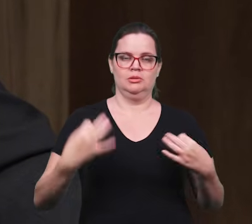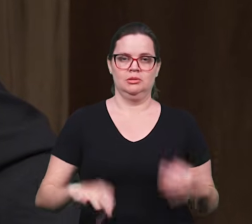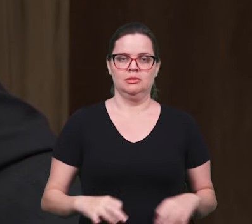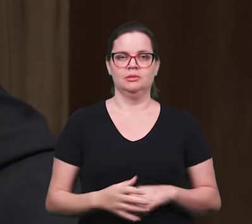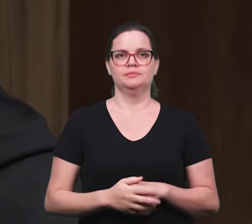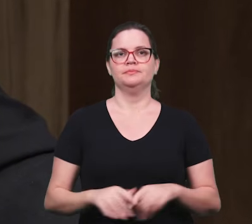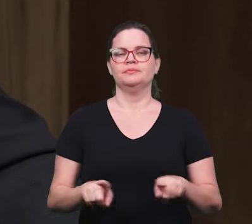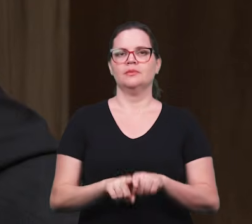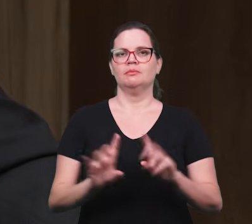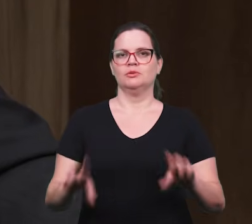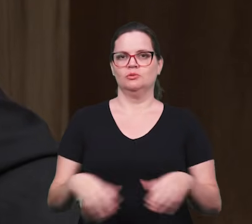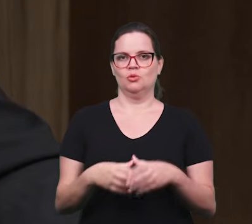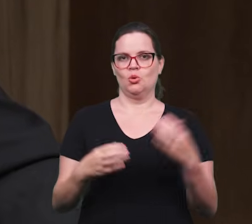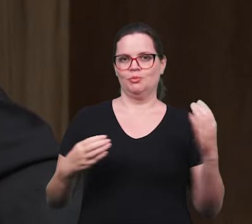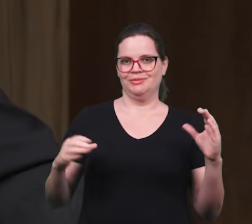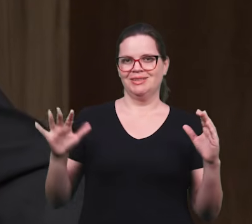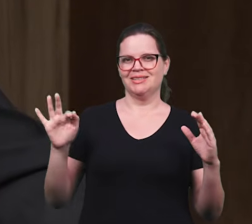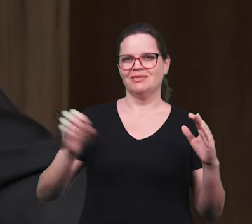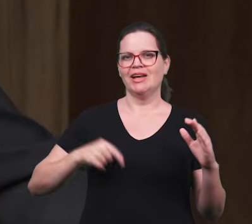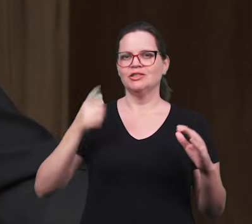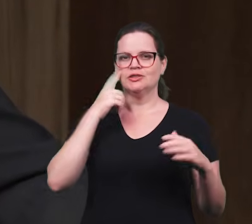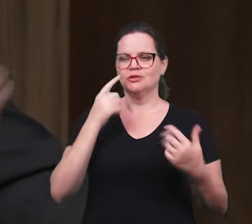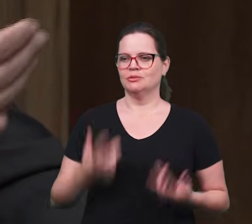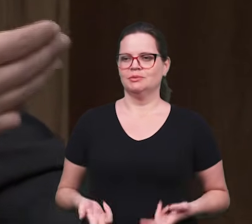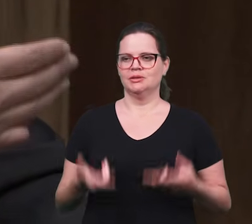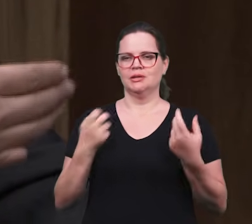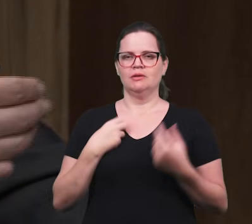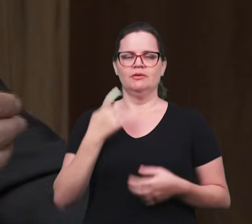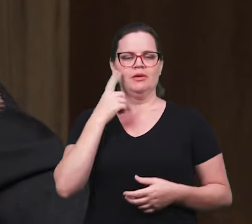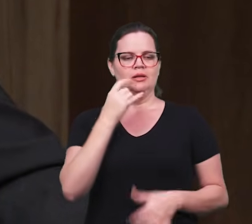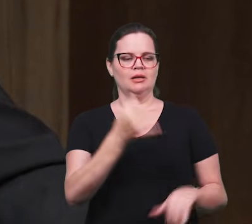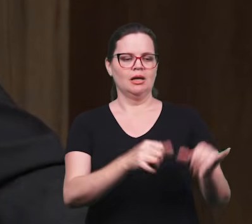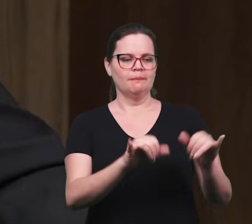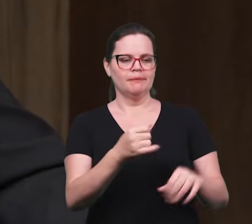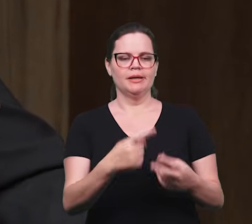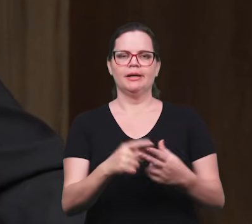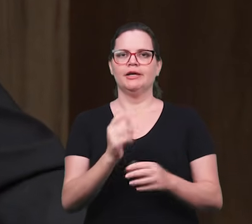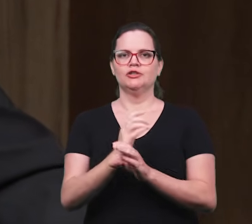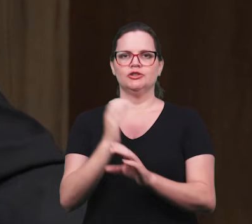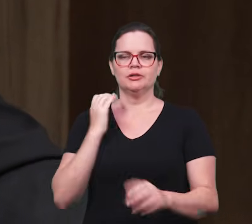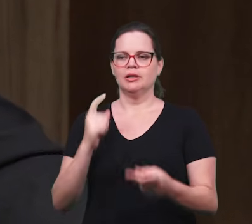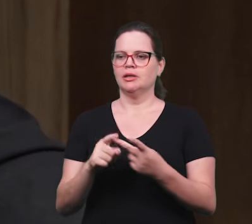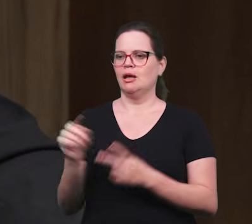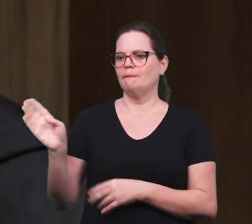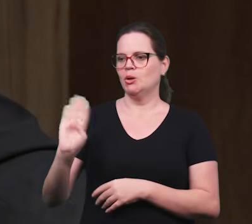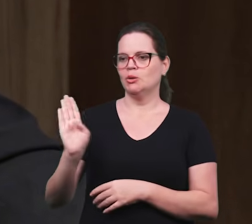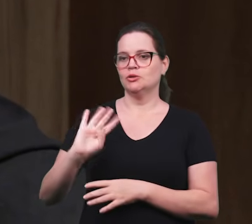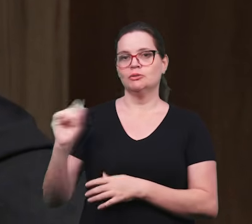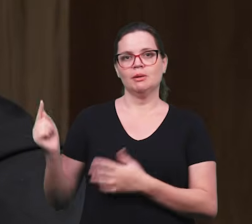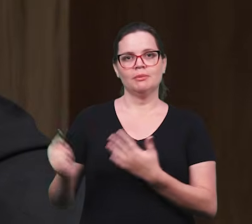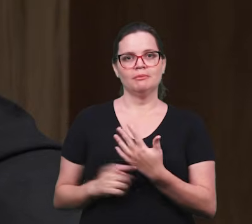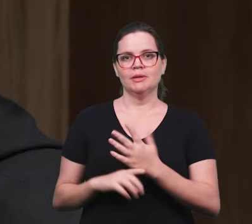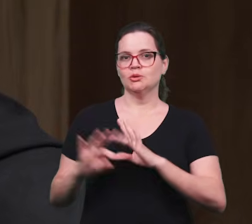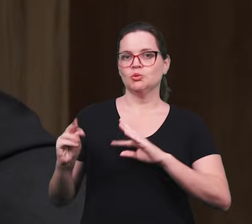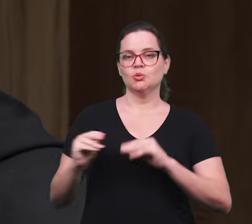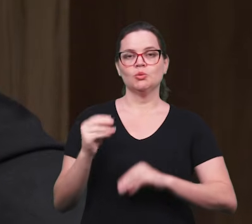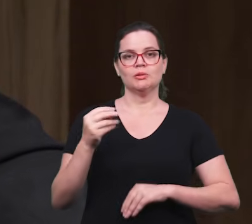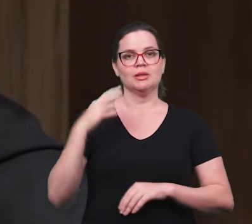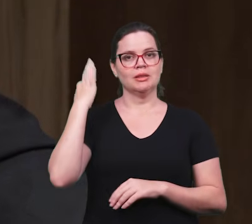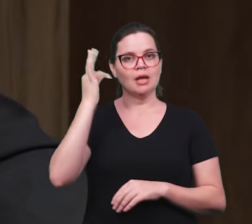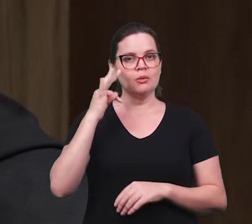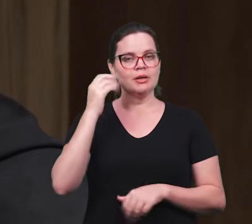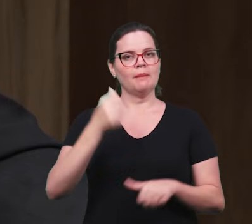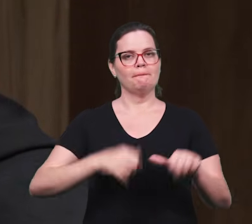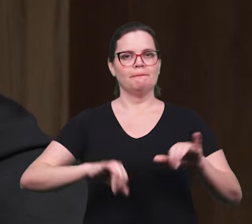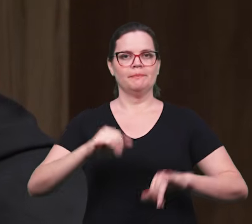do Grupo Ciência e Fé, a gente vê isso, né? Na química, nas engenharias, na biologia, as teorias mudam. Sim. E a